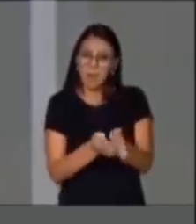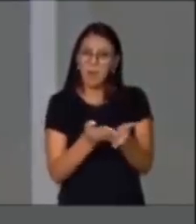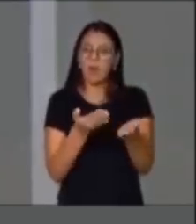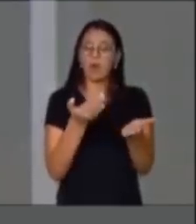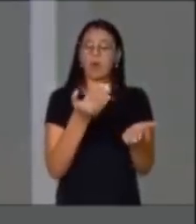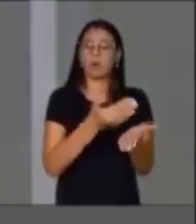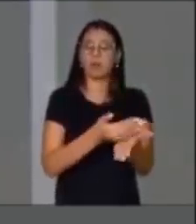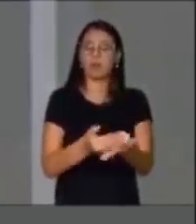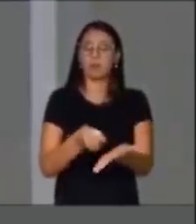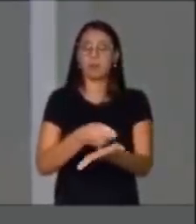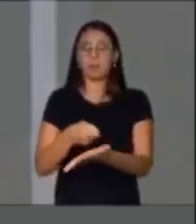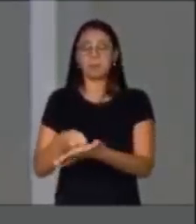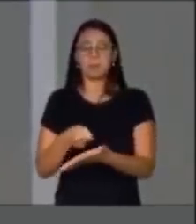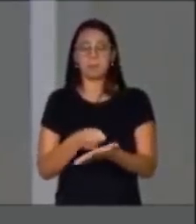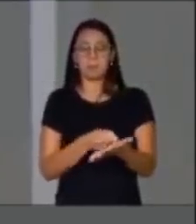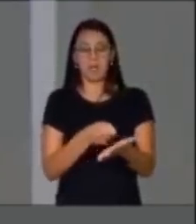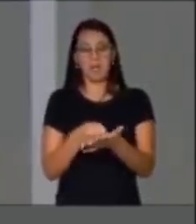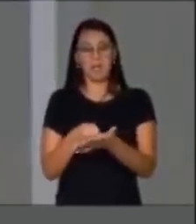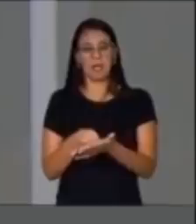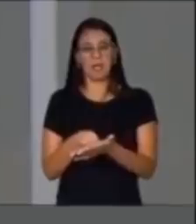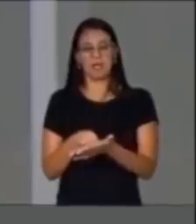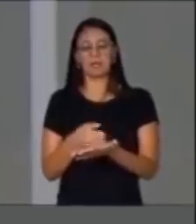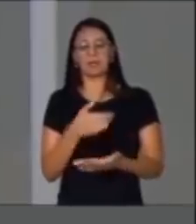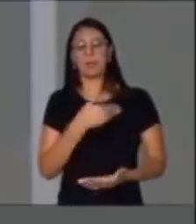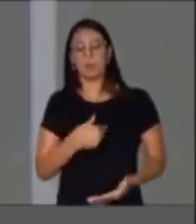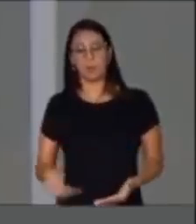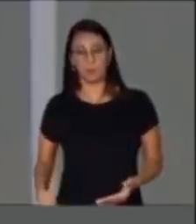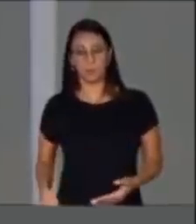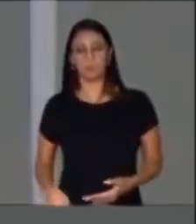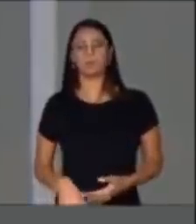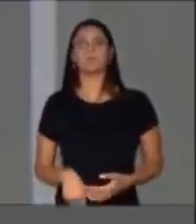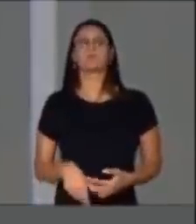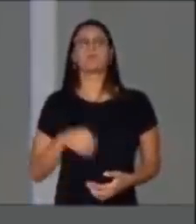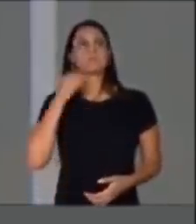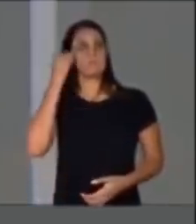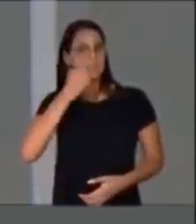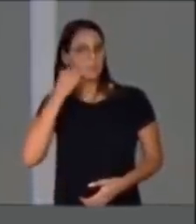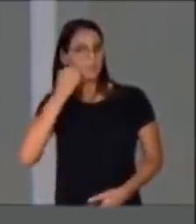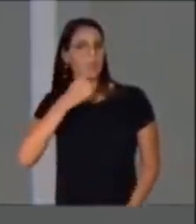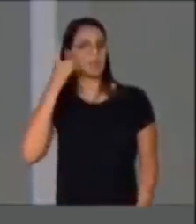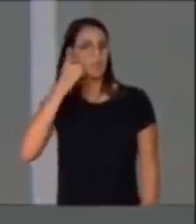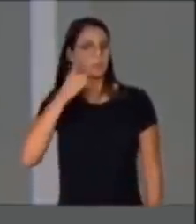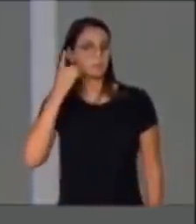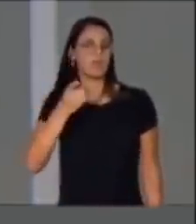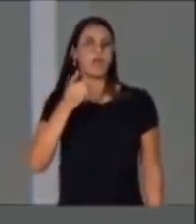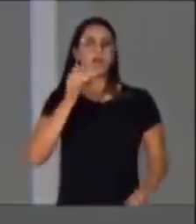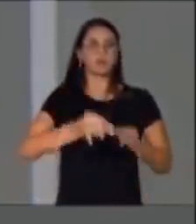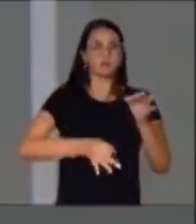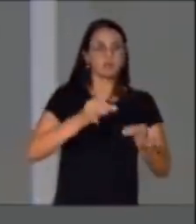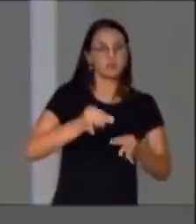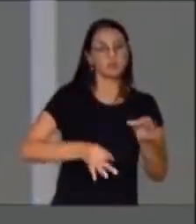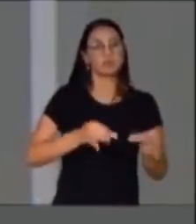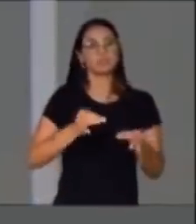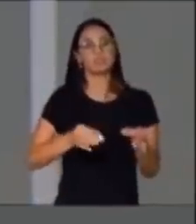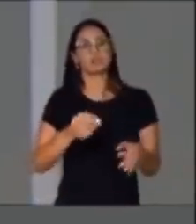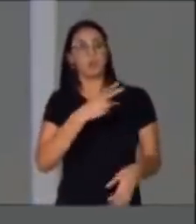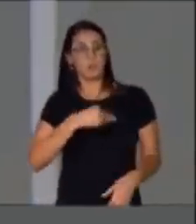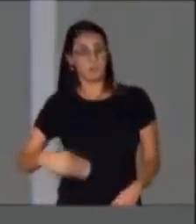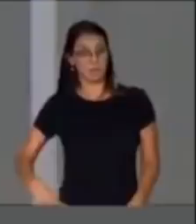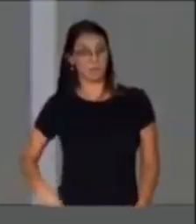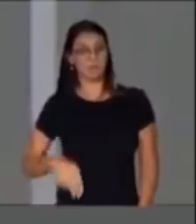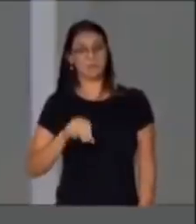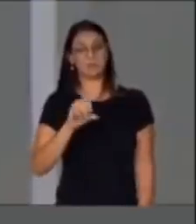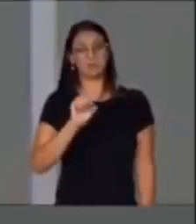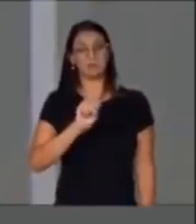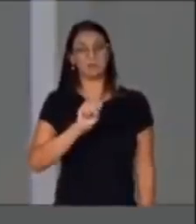a elite do funcionalismo público, inclusive deputados, senadores, juízes, promotores, ministros do